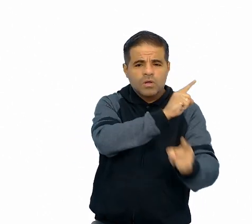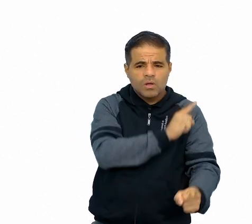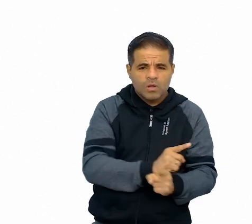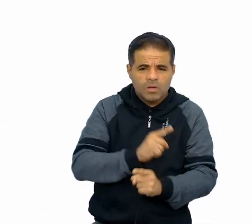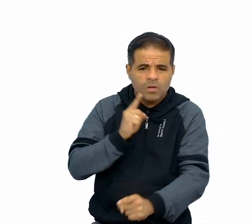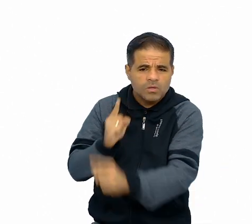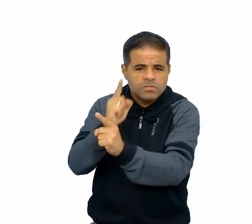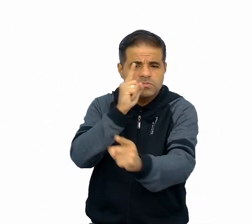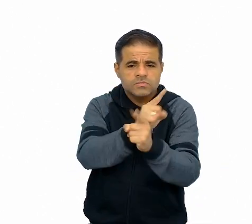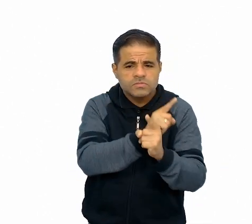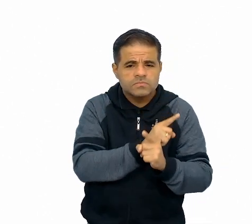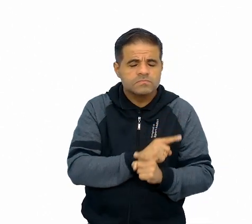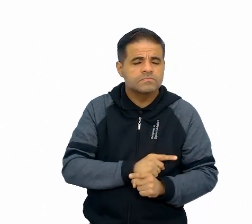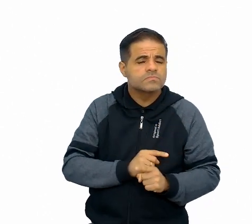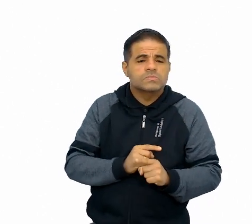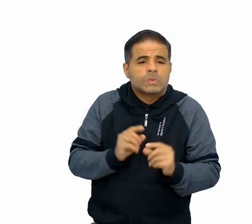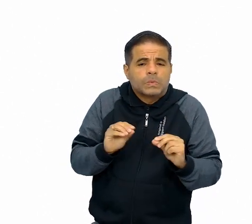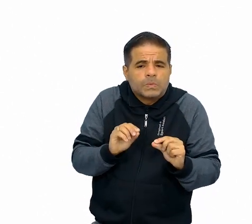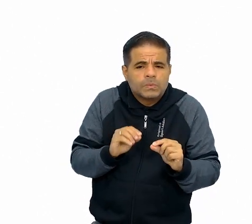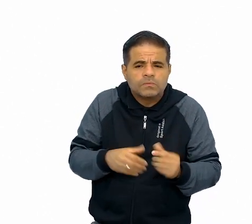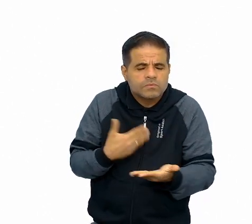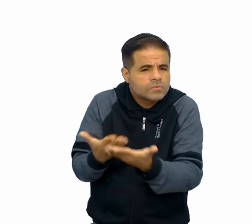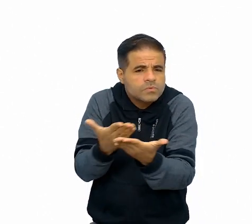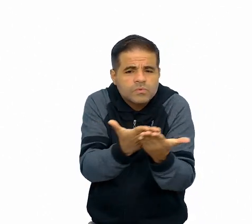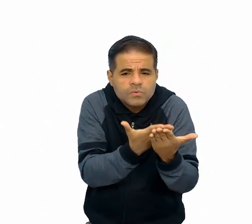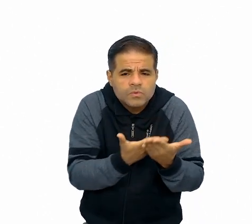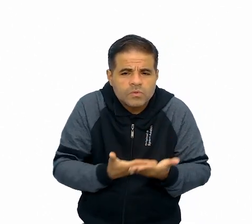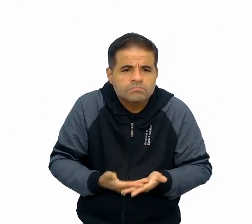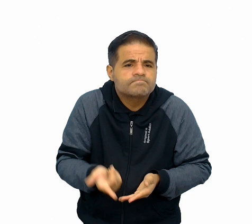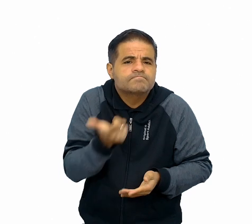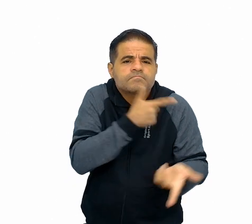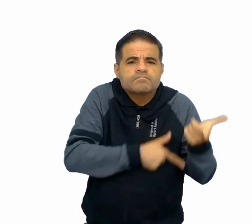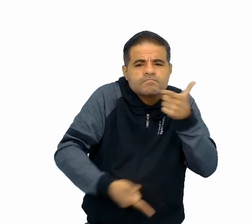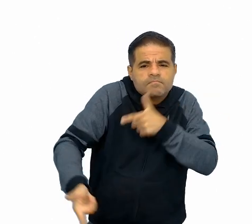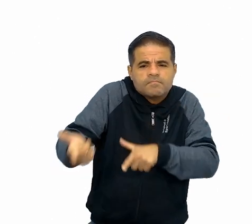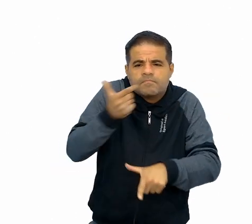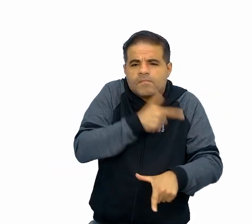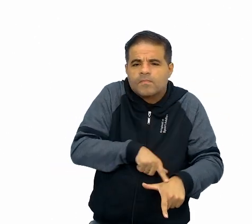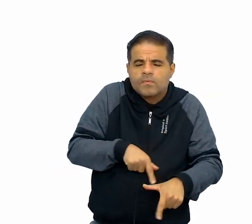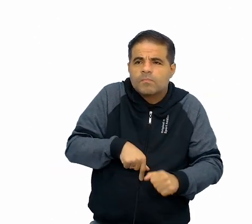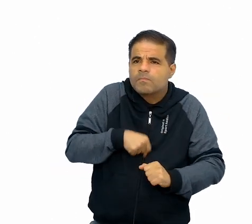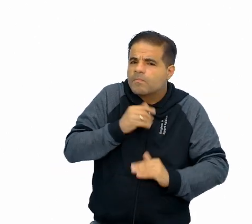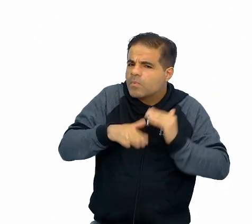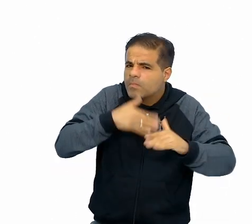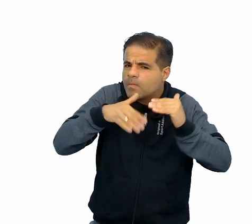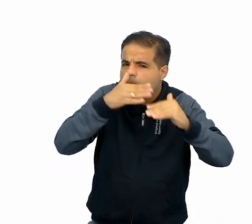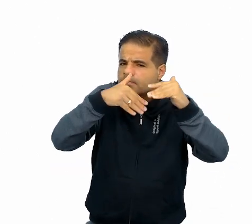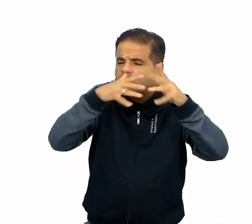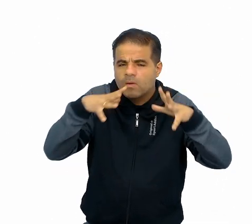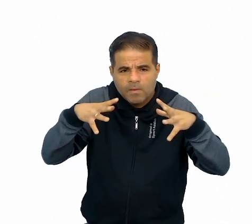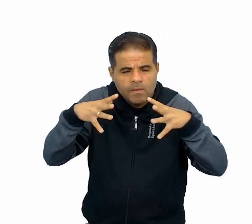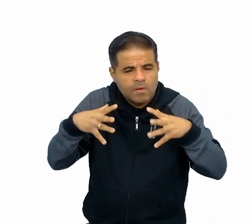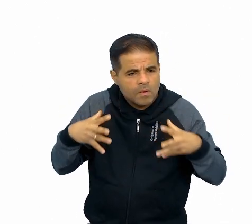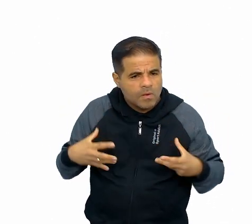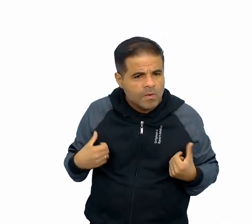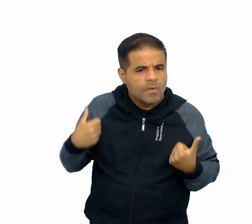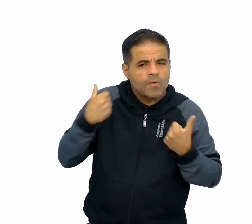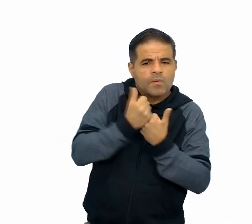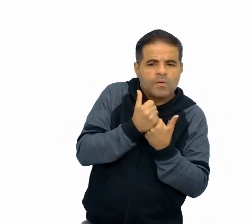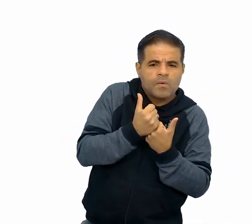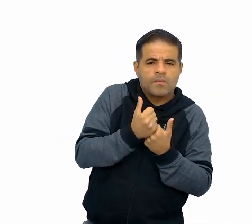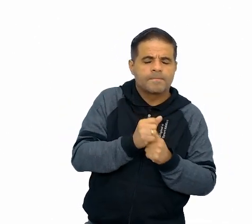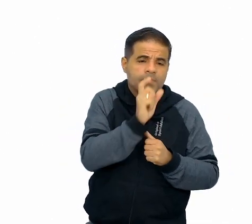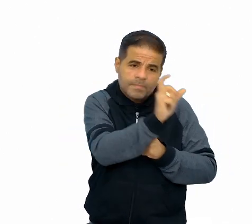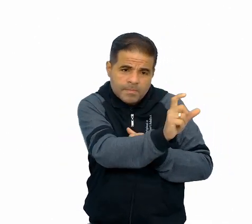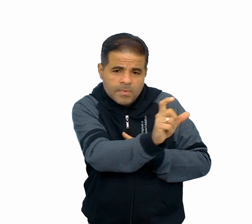das quadrinhas, né? Quais estudantes conseguiram lançar mão de procedimentos, se apoiaram nas